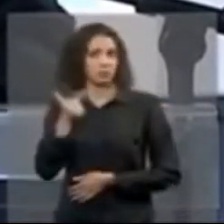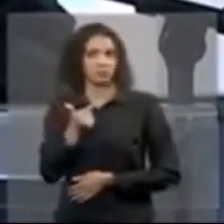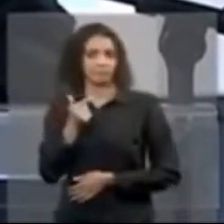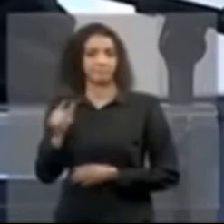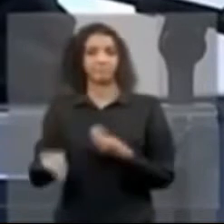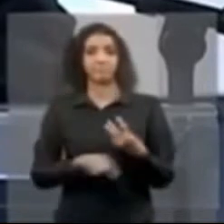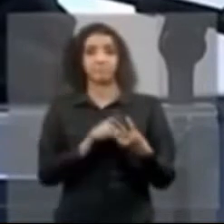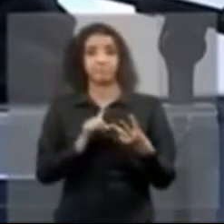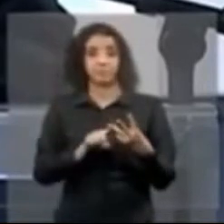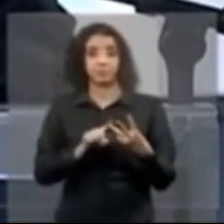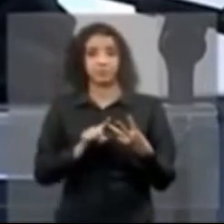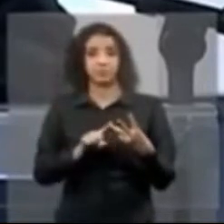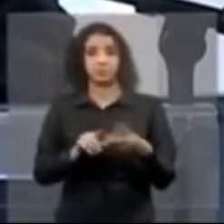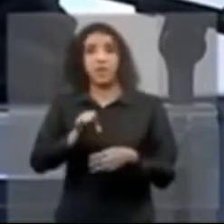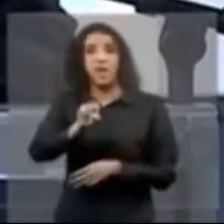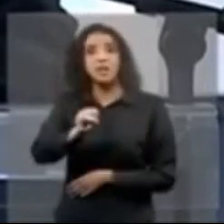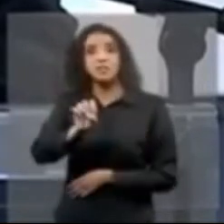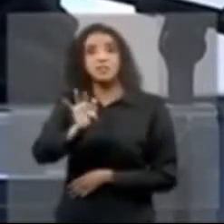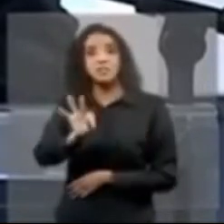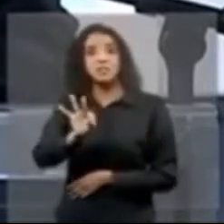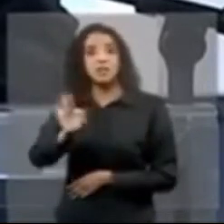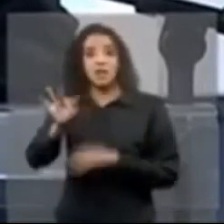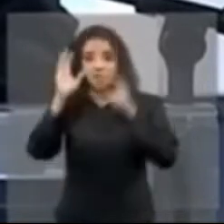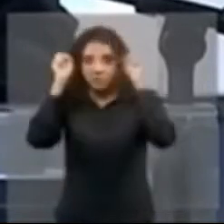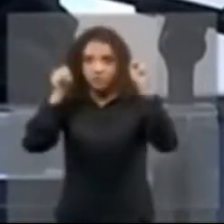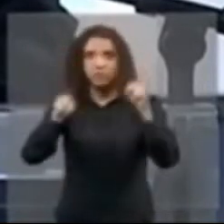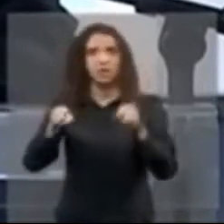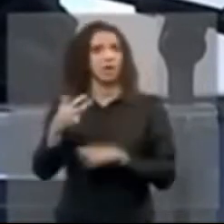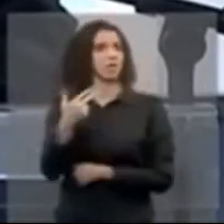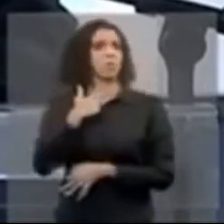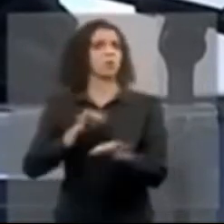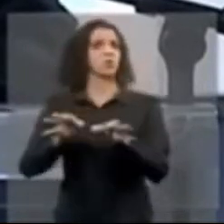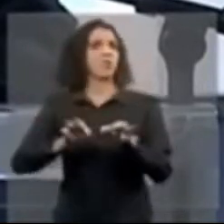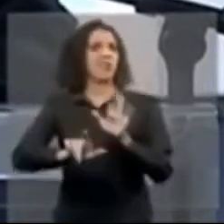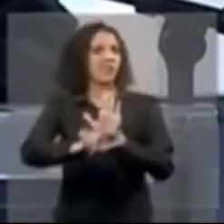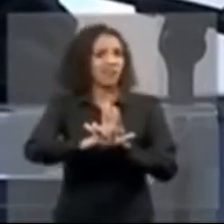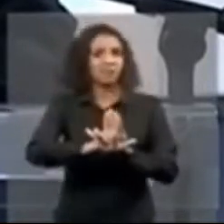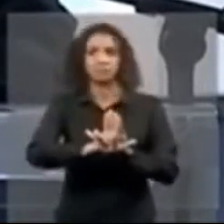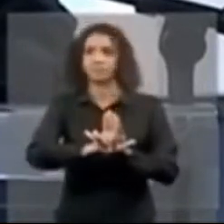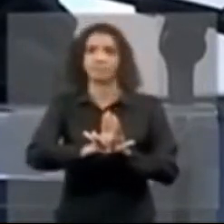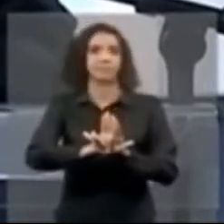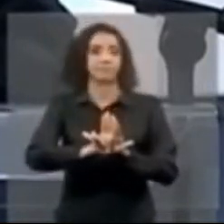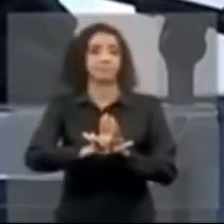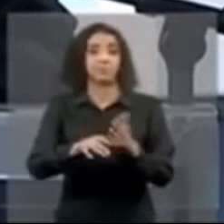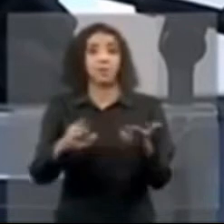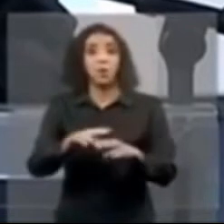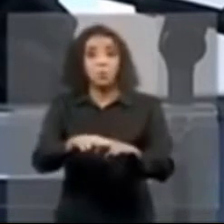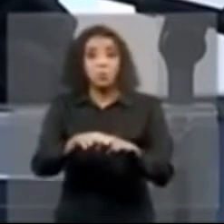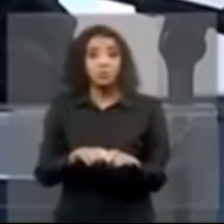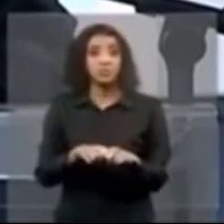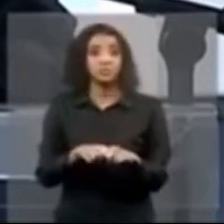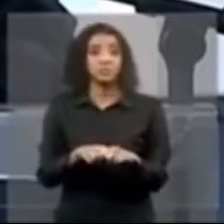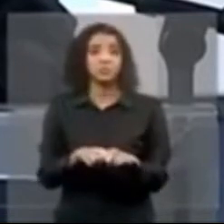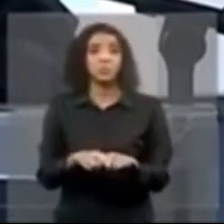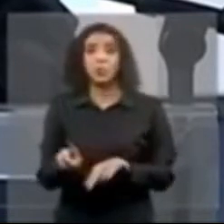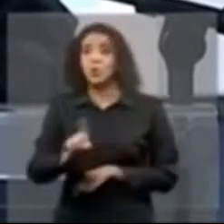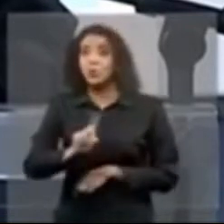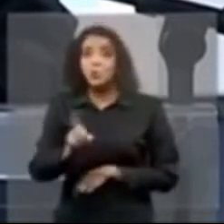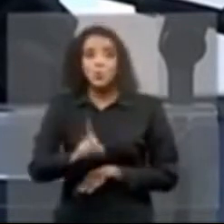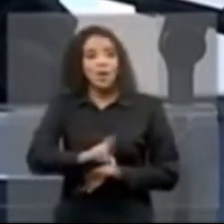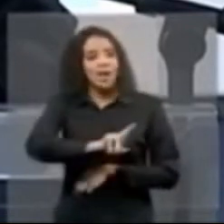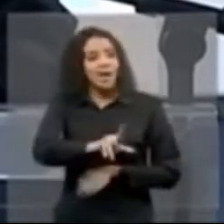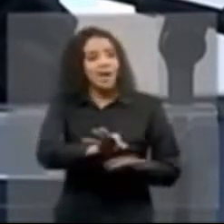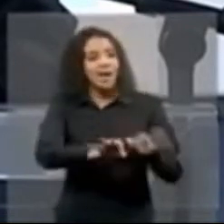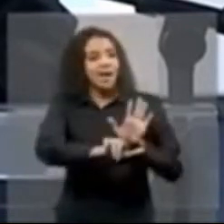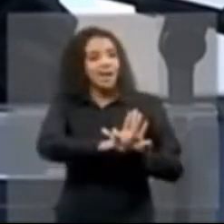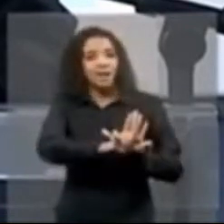O Supremo Tribunal Federal não pode legislar. E, neste caso, já não estamos nem mais falando em legislar,